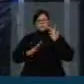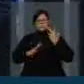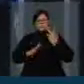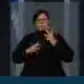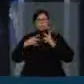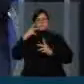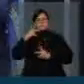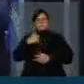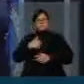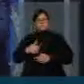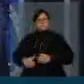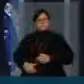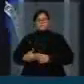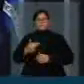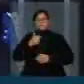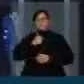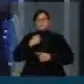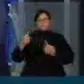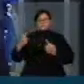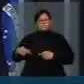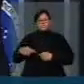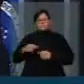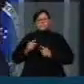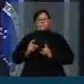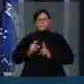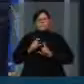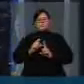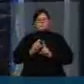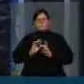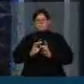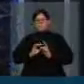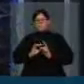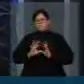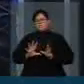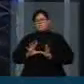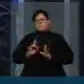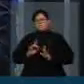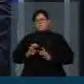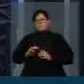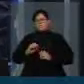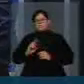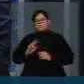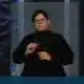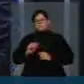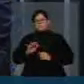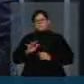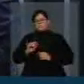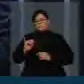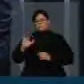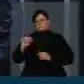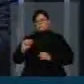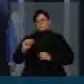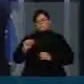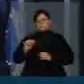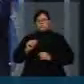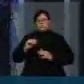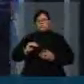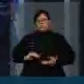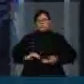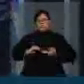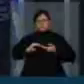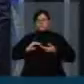a palavra livre, democrática e soberana do Congresso Nacional. Quando o Congresso decide, não é o